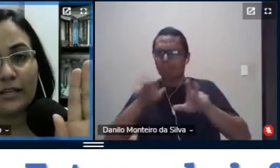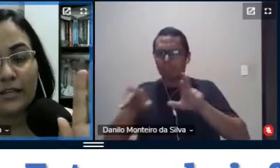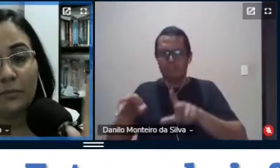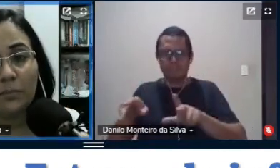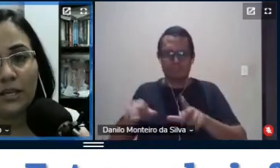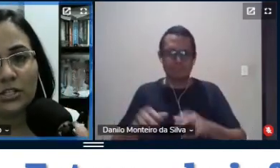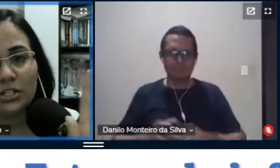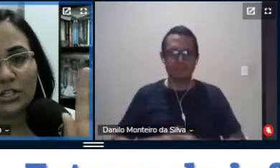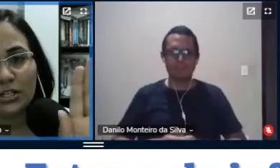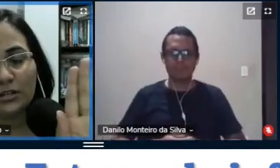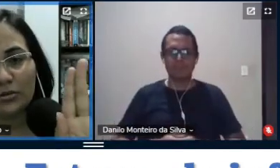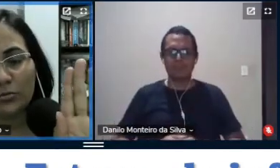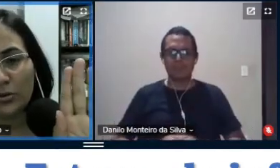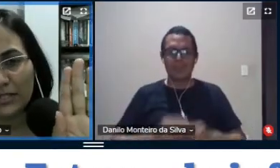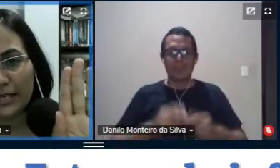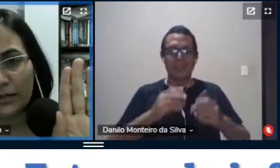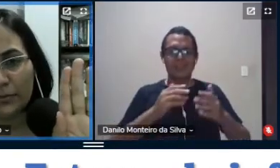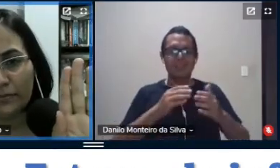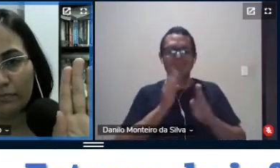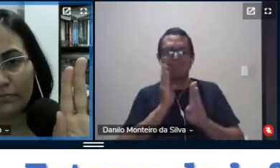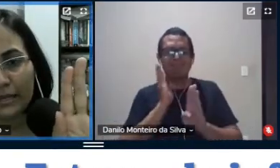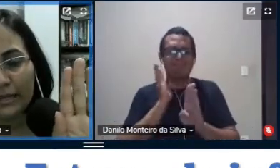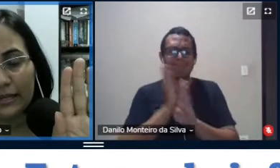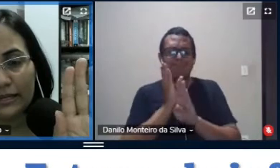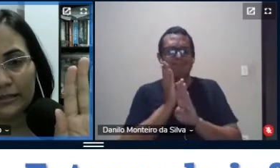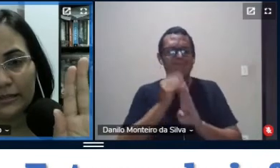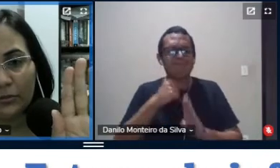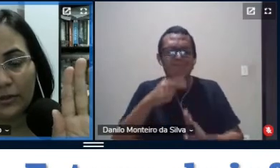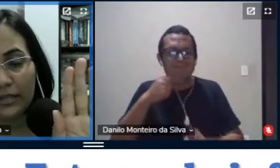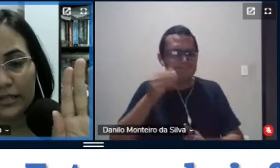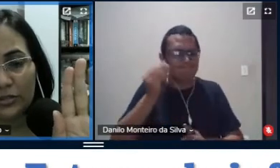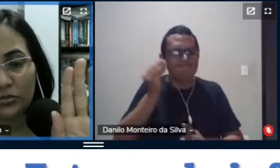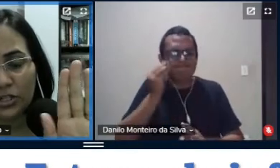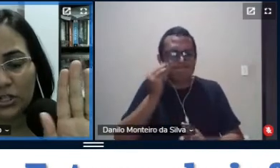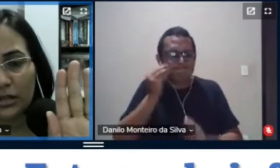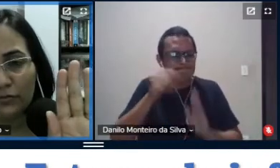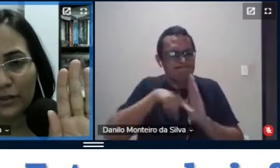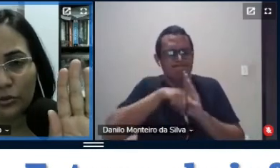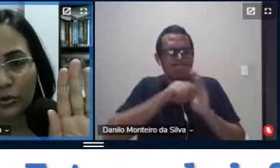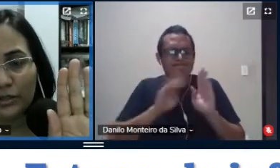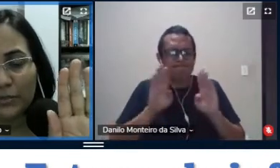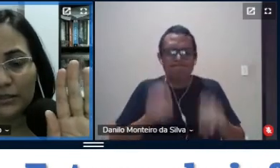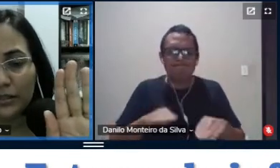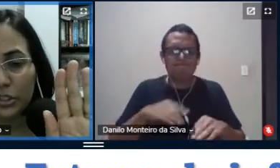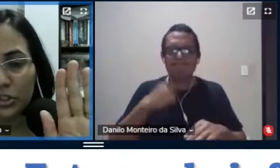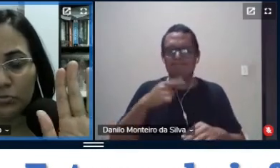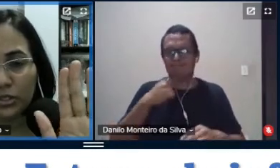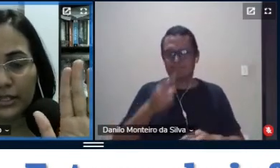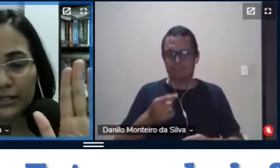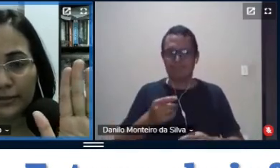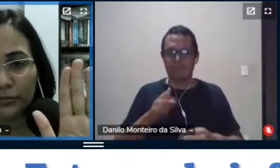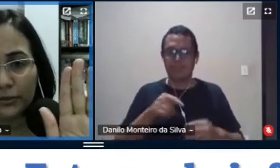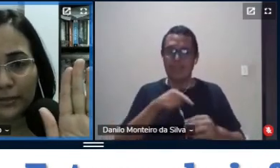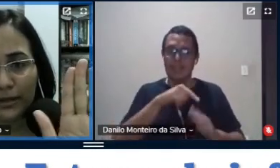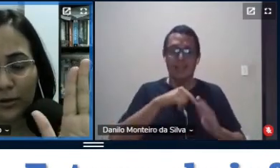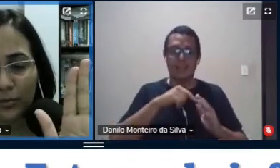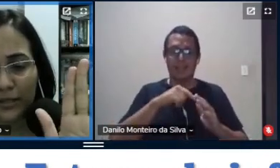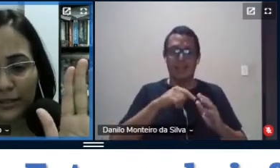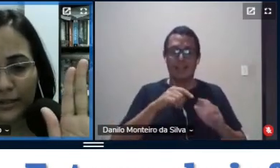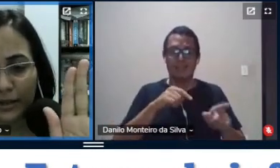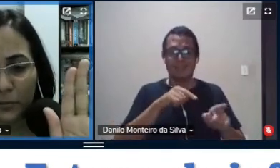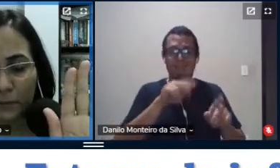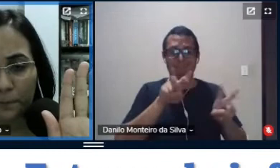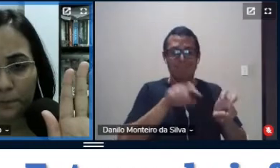ela vai impedir o meu ensaio. Então, isso, gente, é fator limitante, porque se eu vou trabalhar